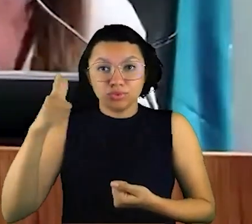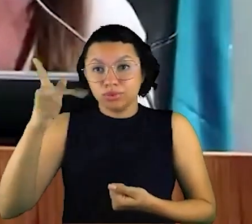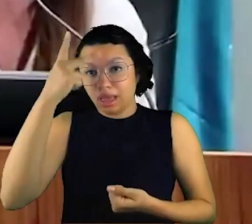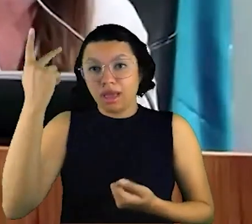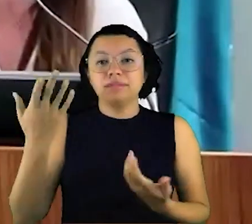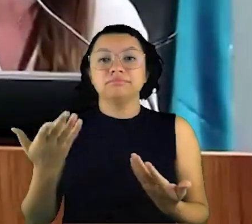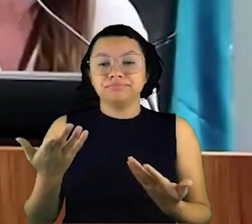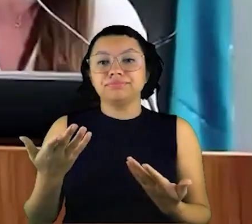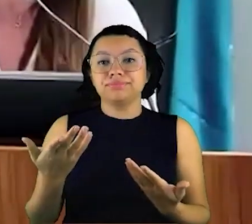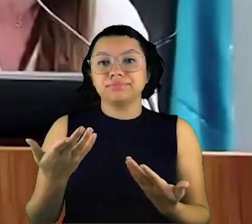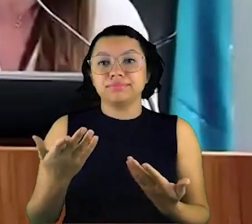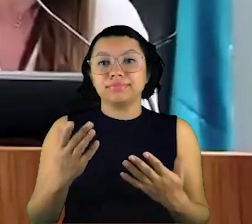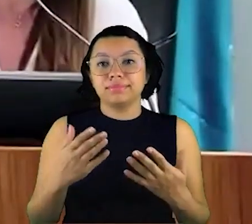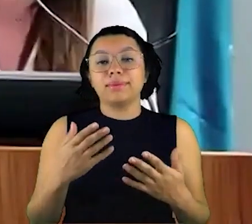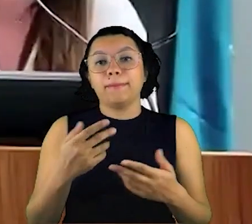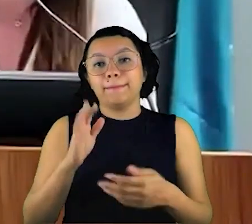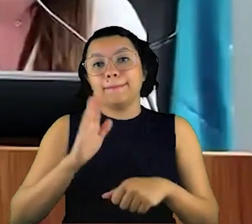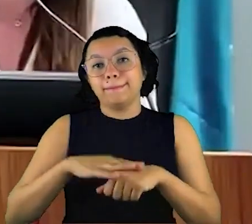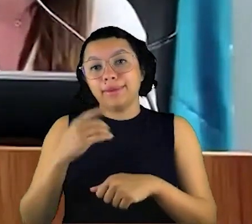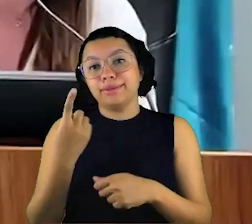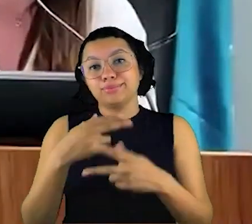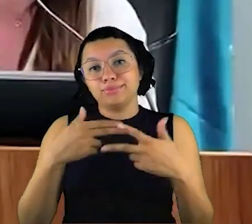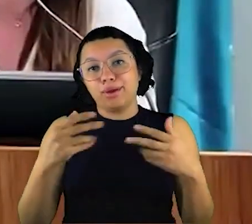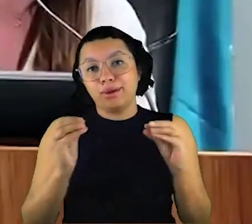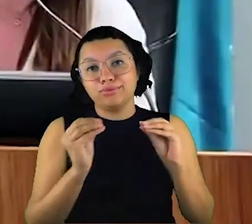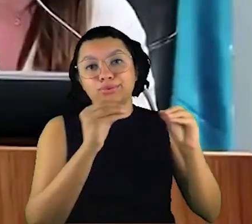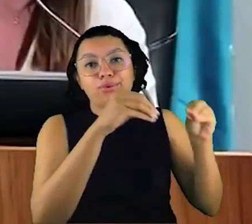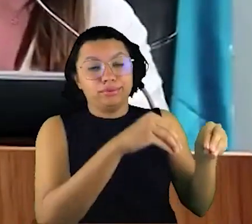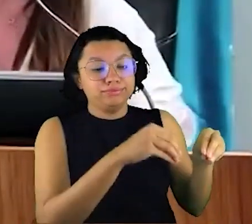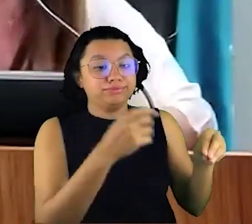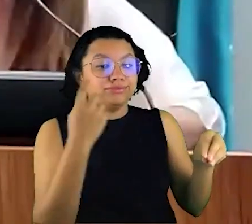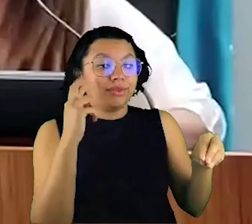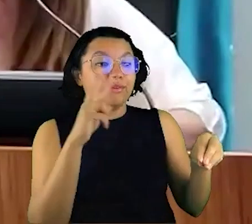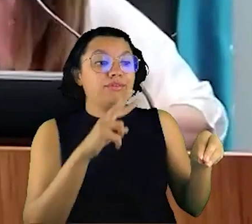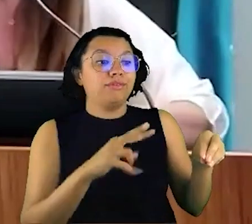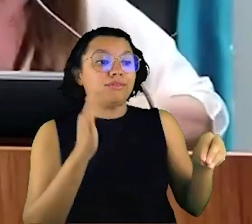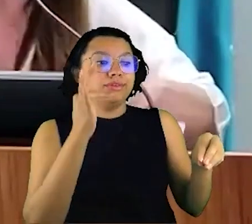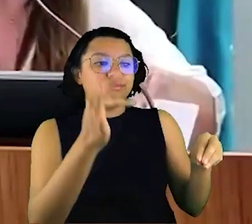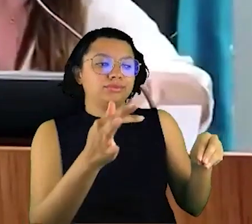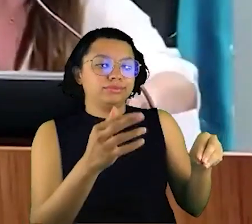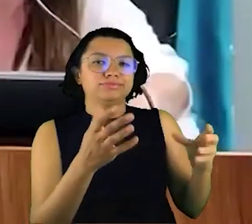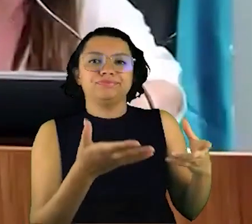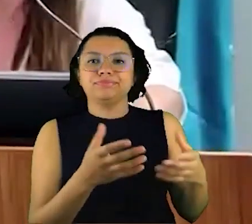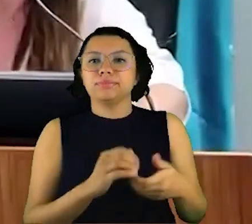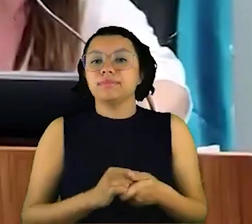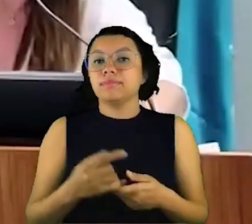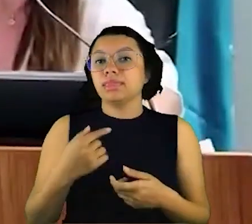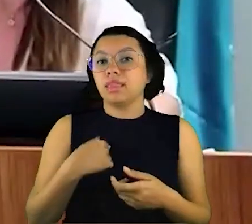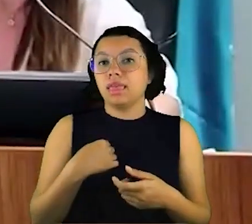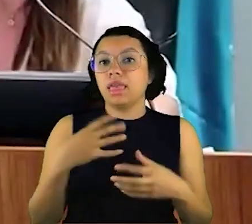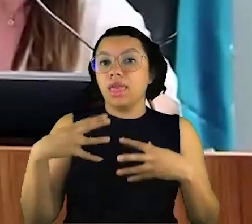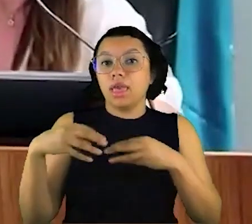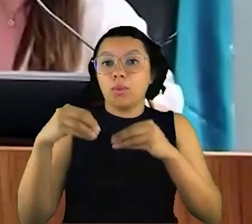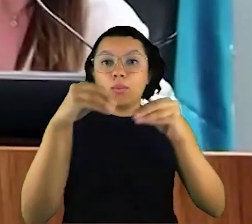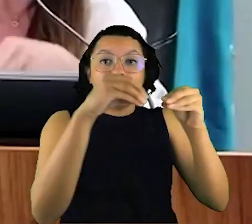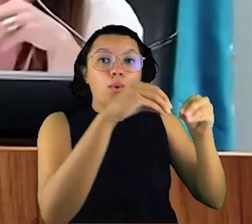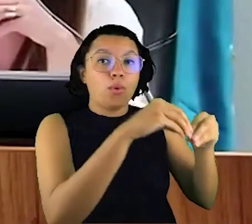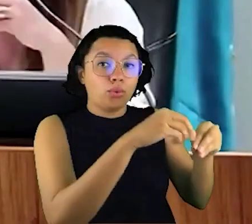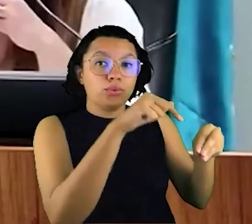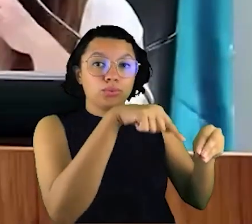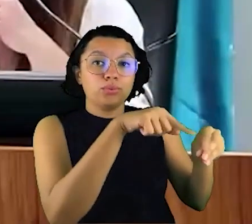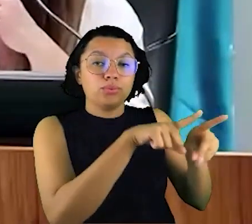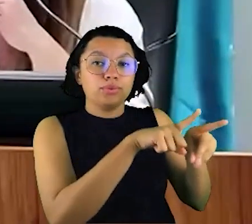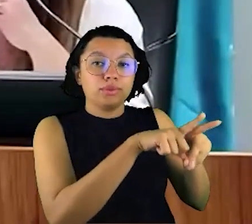Haver. Mais uma daquelas coisas que nós colocamos lá no capítulo haver. Né? E eu coloco no capítulo